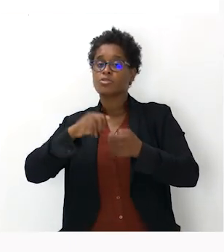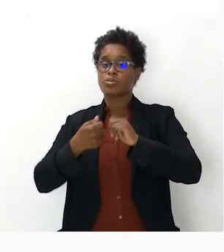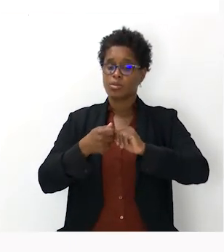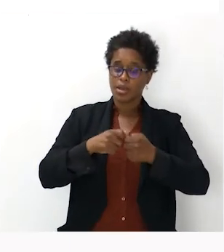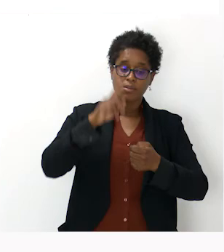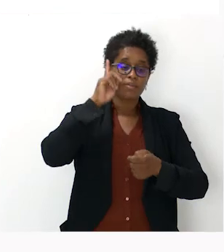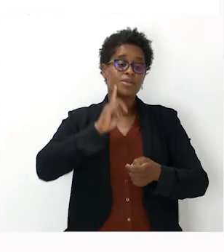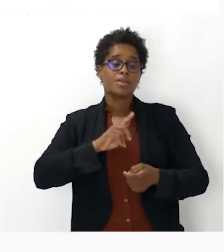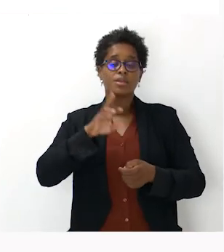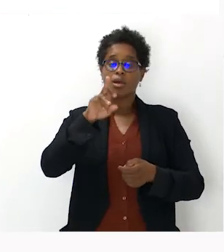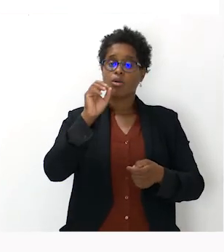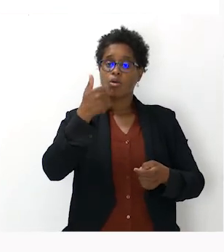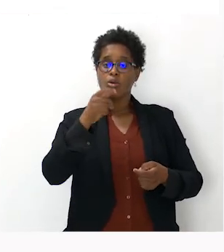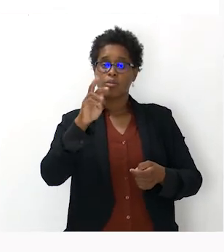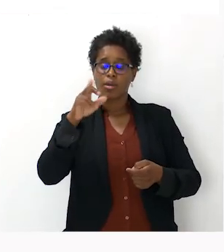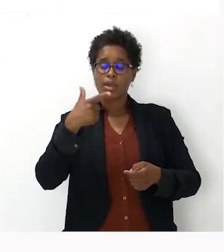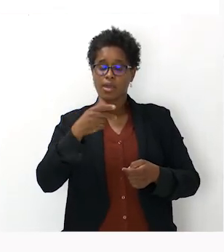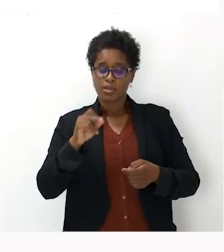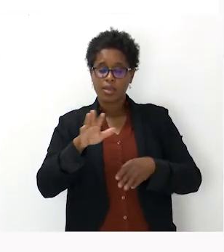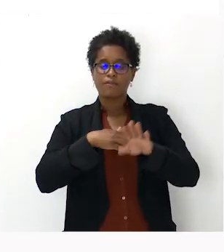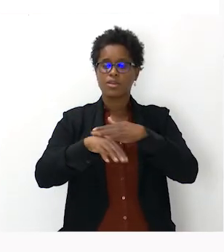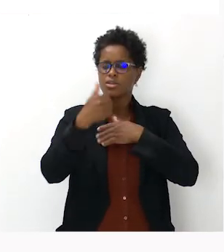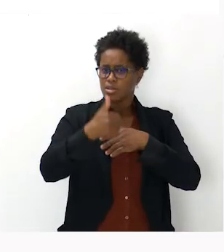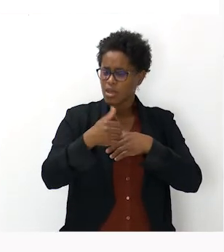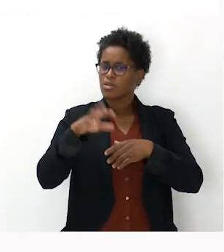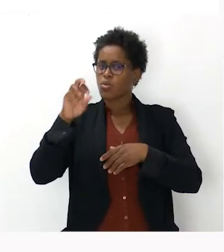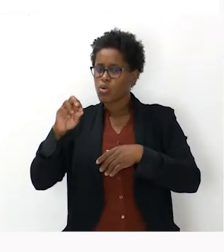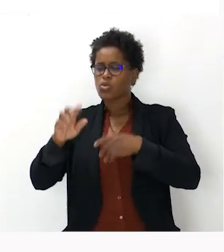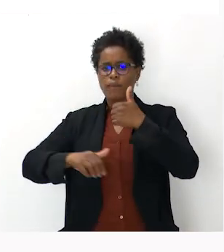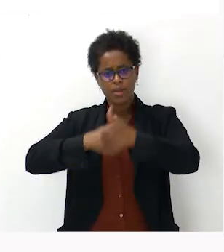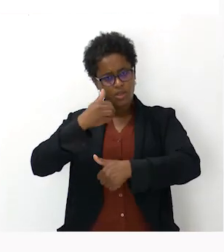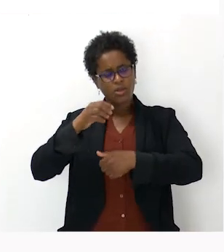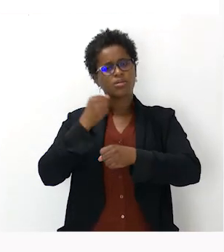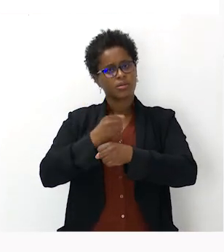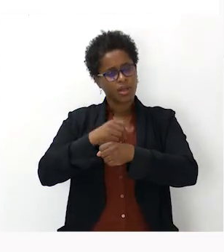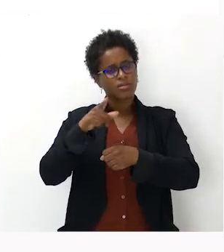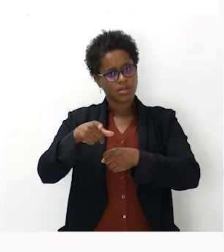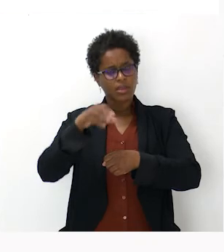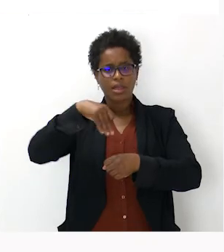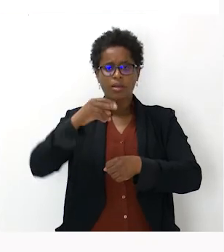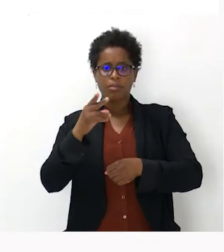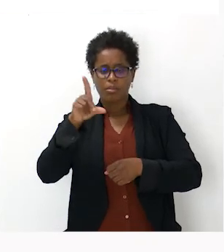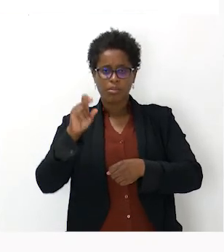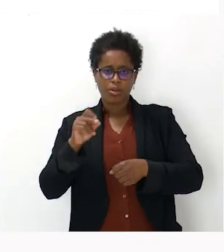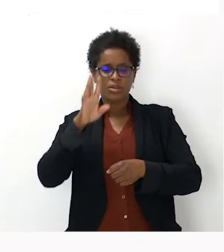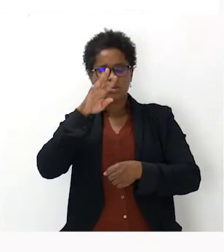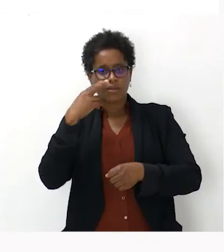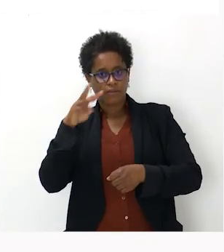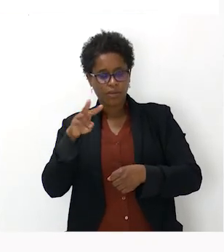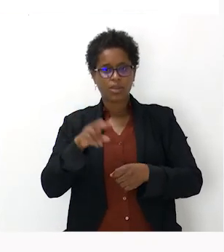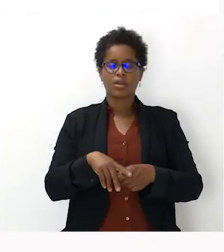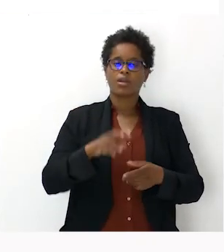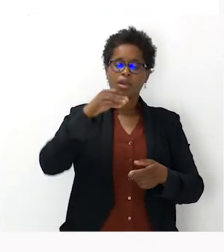a Roberta acertou 8. Então, o melhor desempenho foi da Paula. Se repararem, a Paula, em